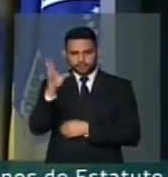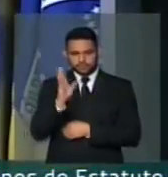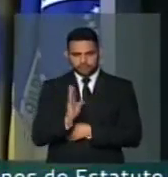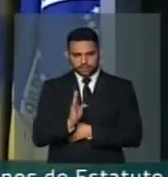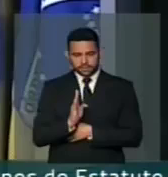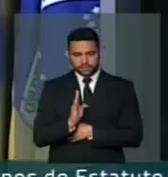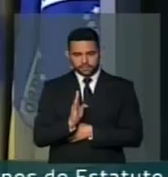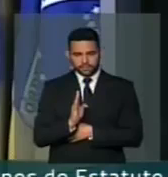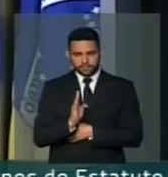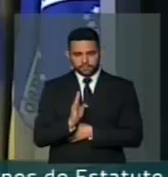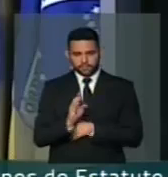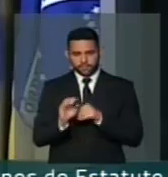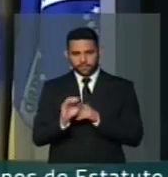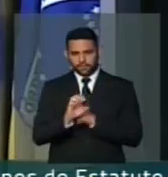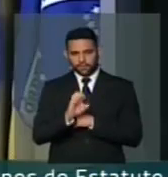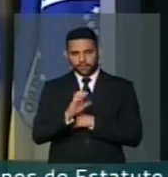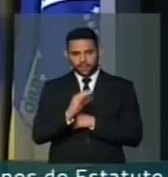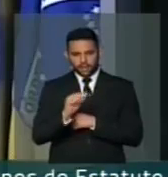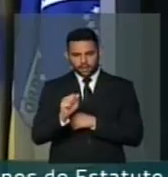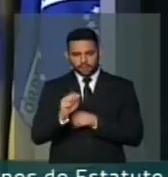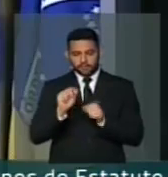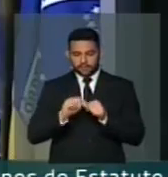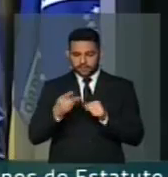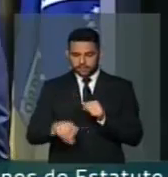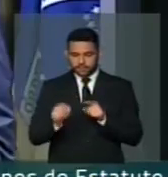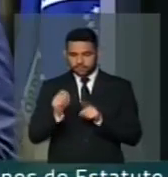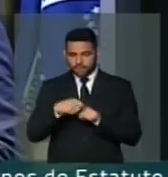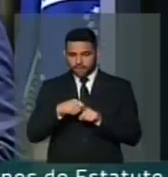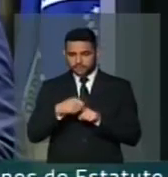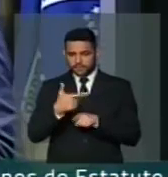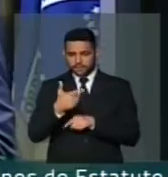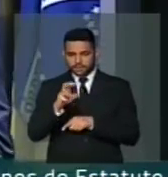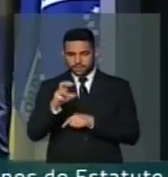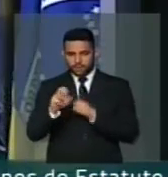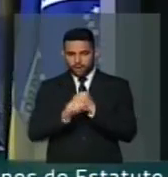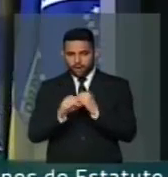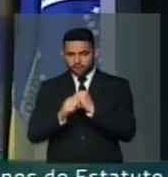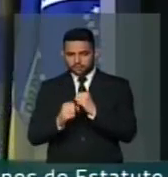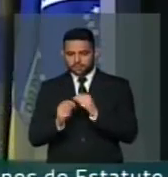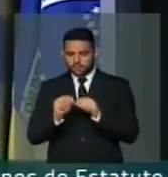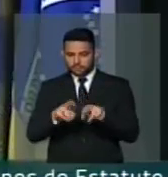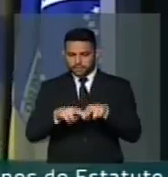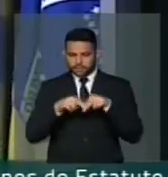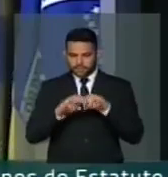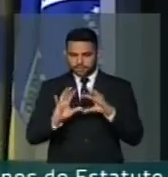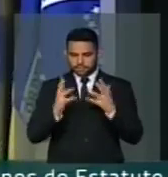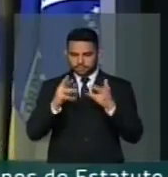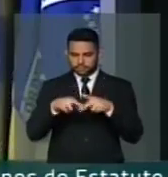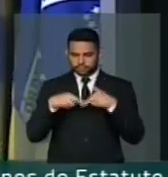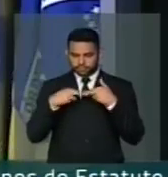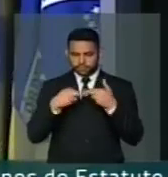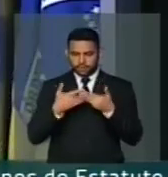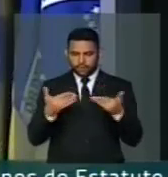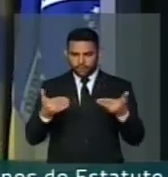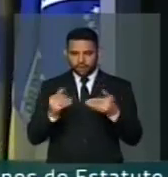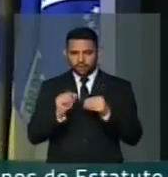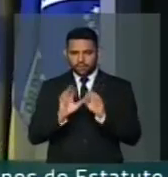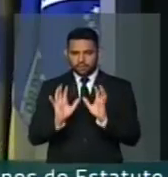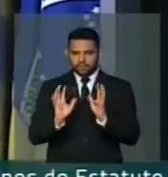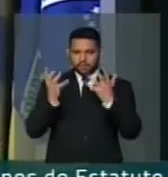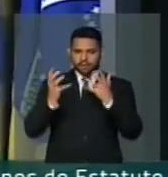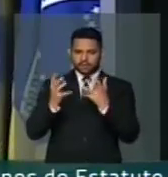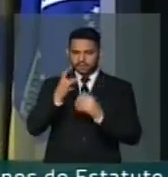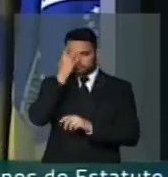Brasil. O ECA completa este mês 25 anos. E a presente sessão tem por objetivo justamente